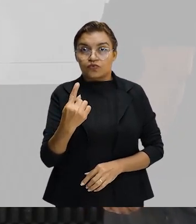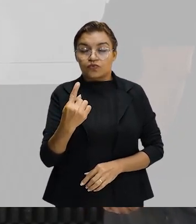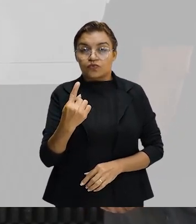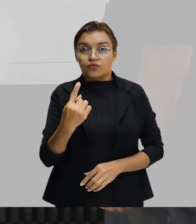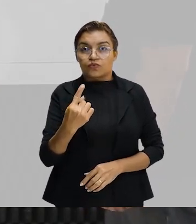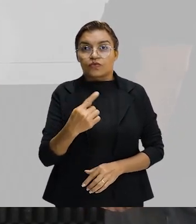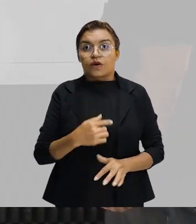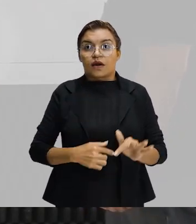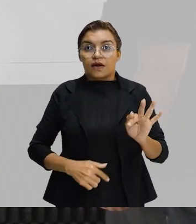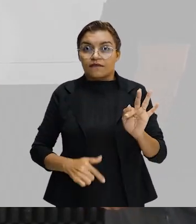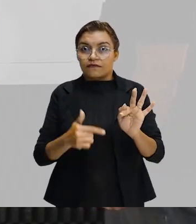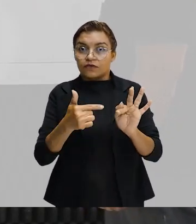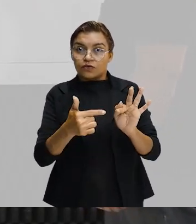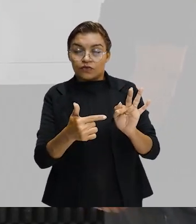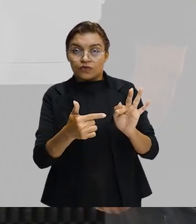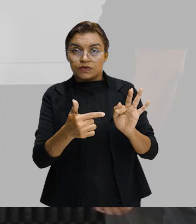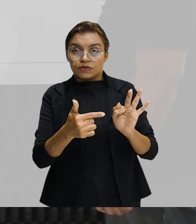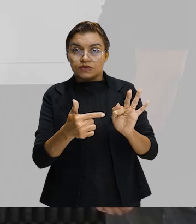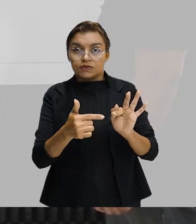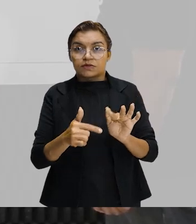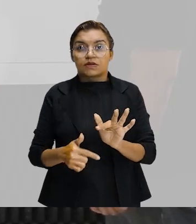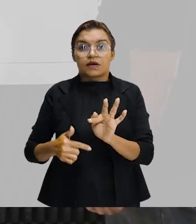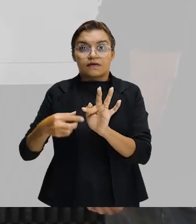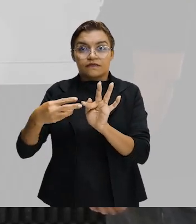F2 e F3,